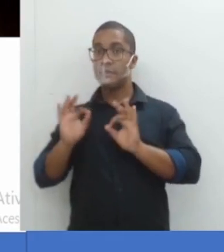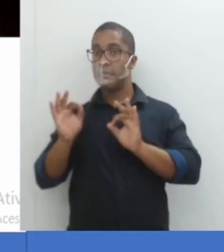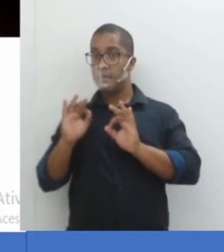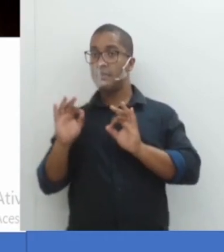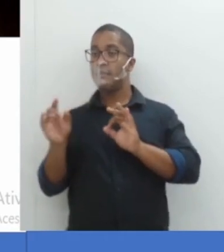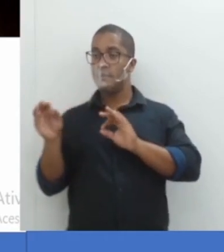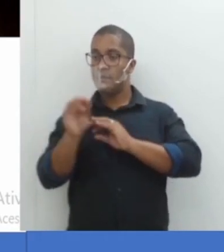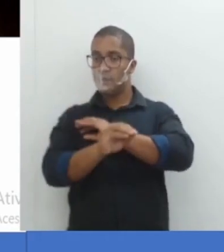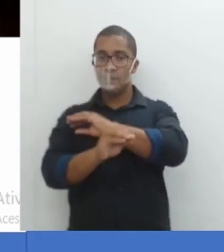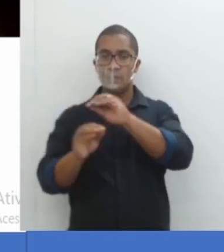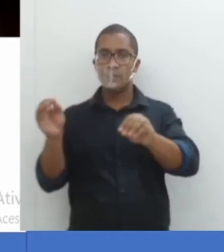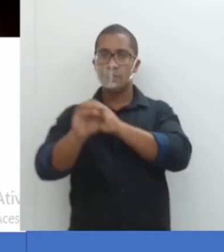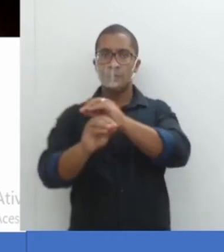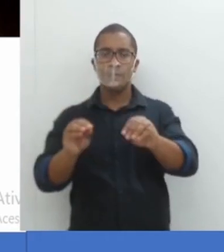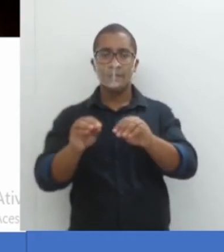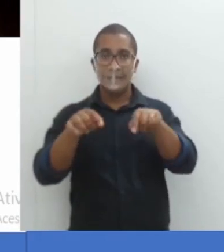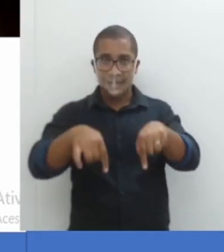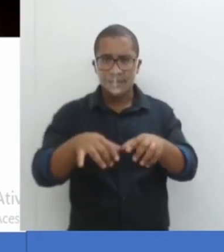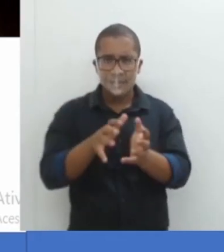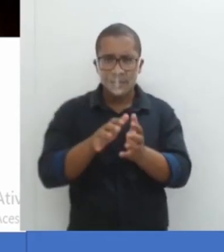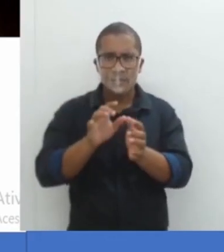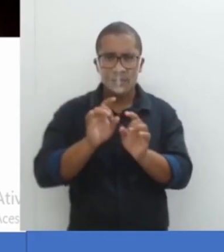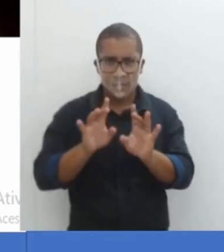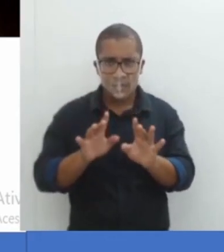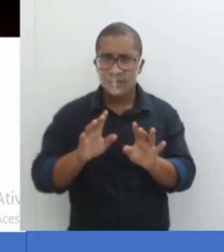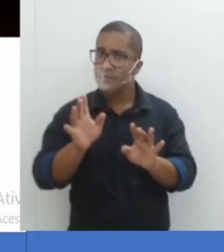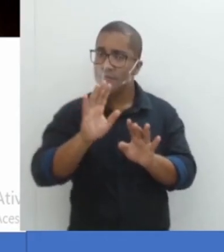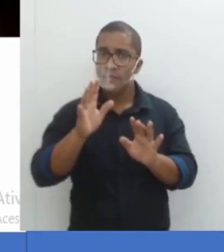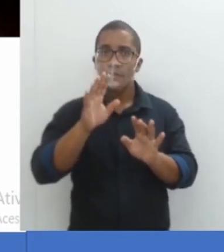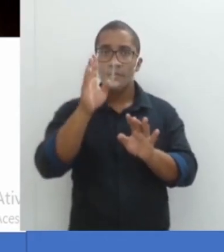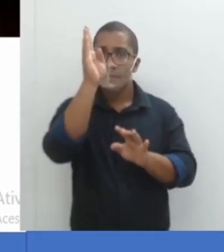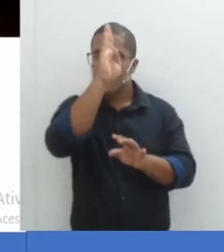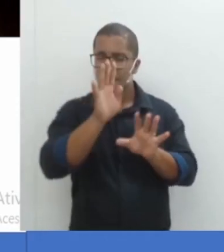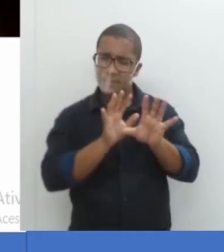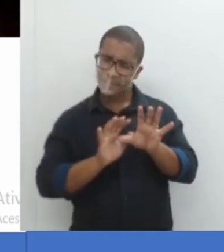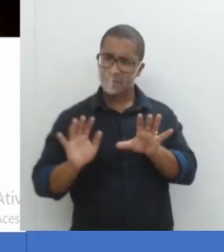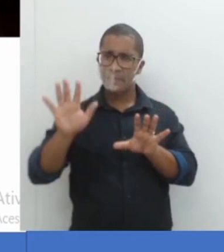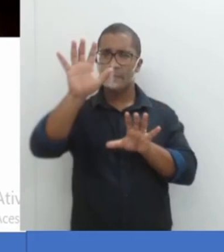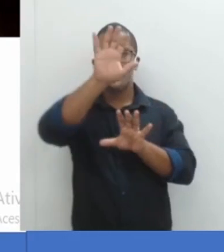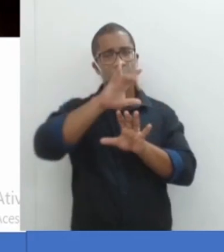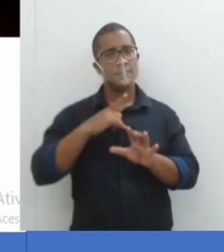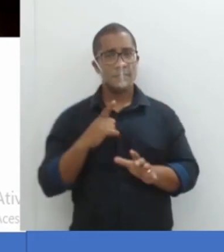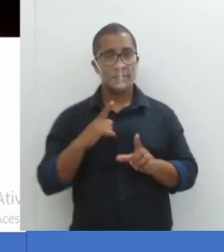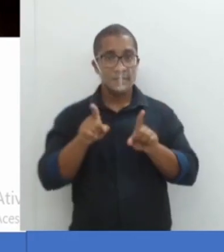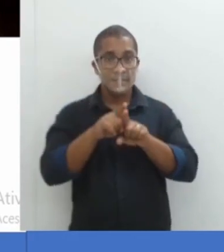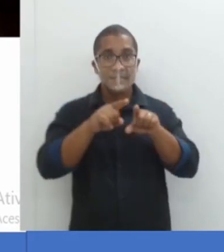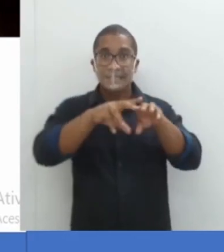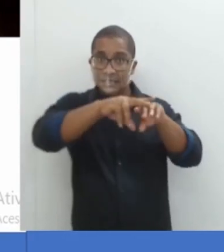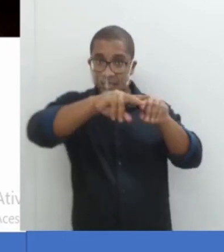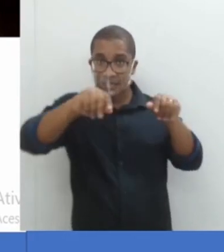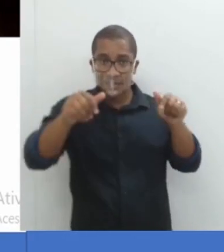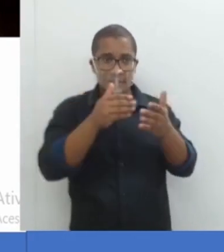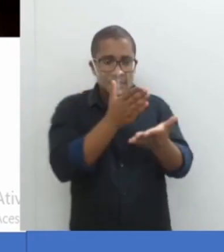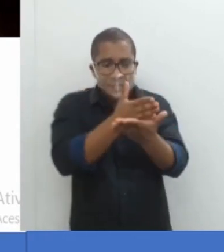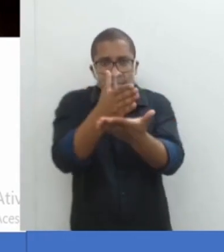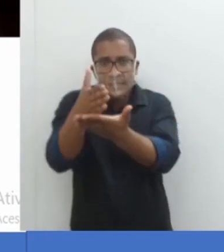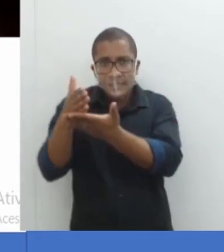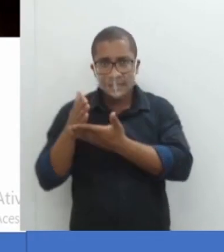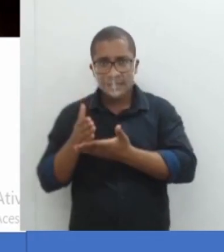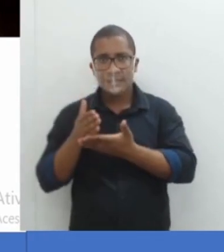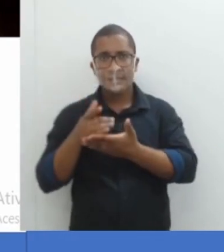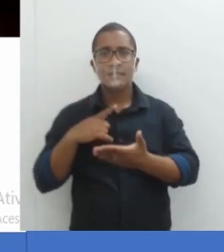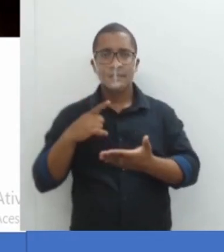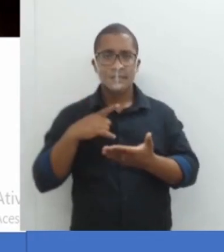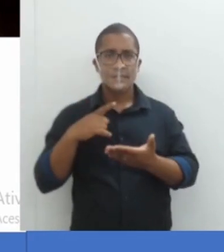em Pernambuco, mas no Brasil inteiro, tá bom? E a distribuição de terras, né, no Brasil, a partir